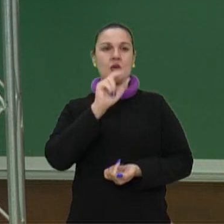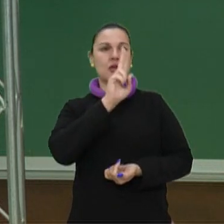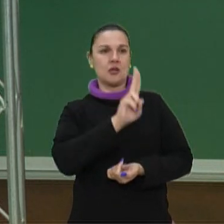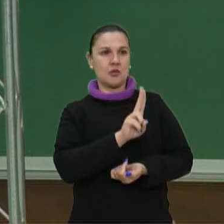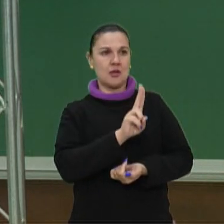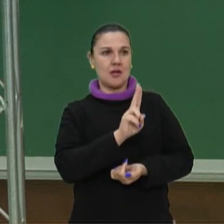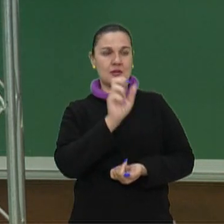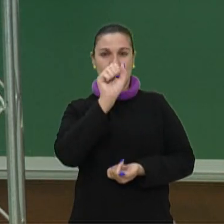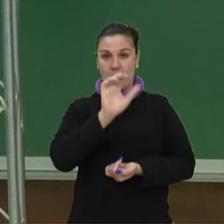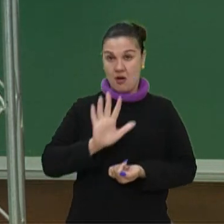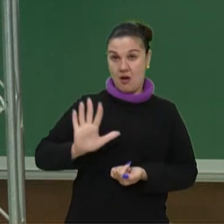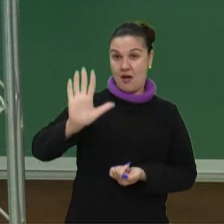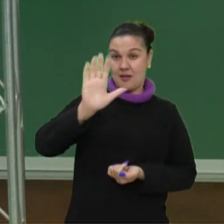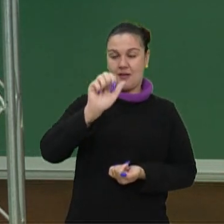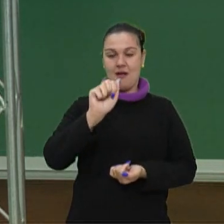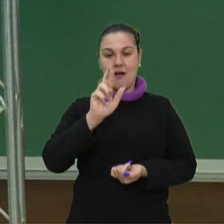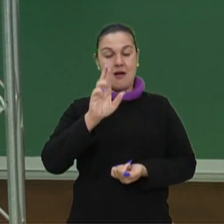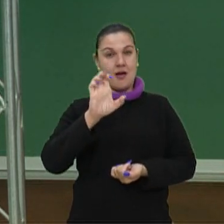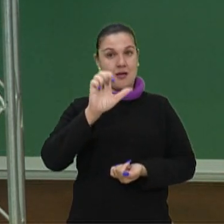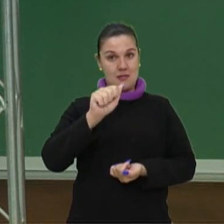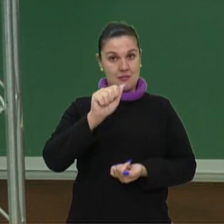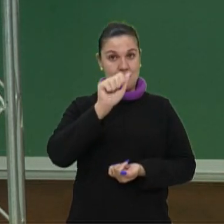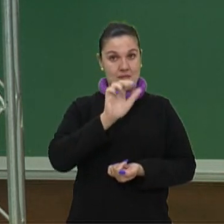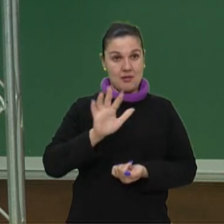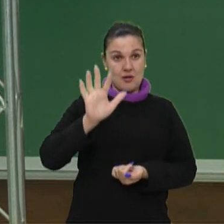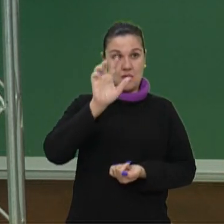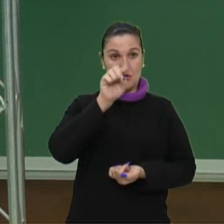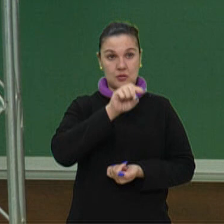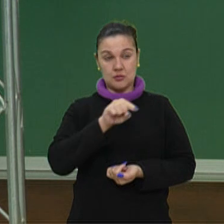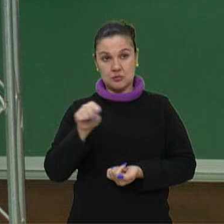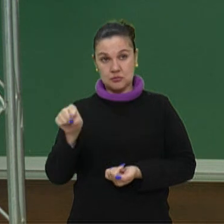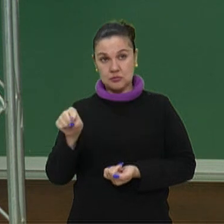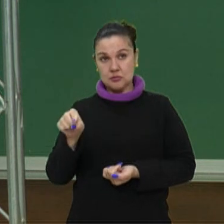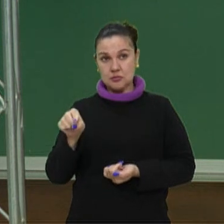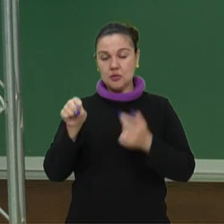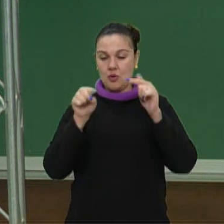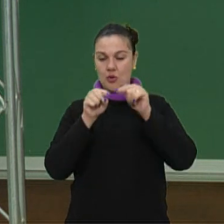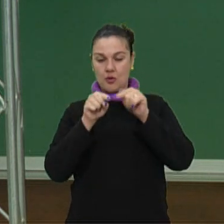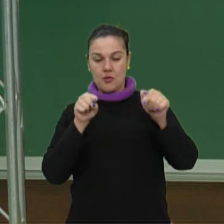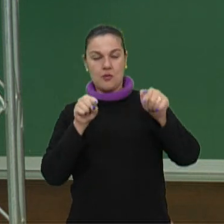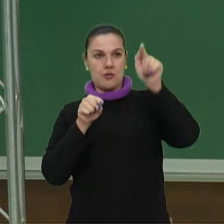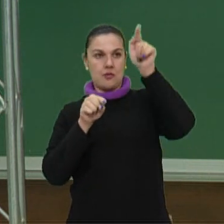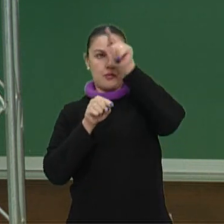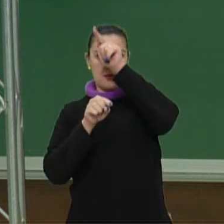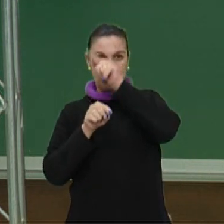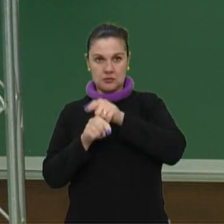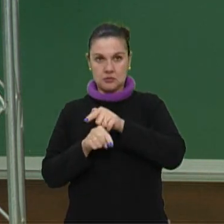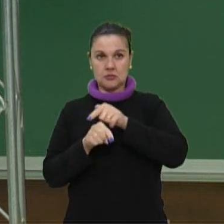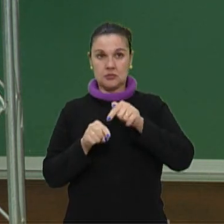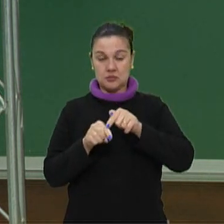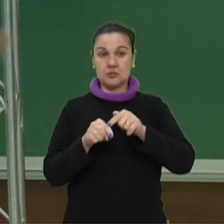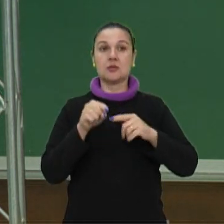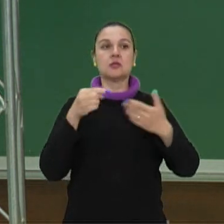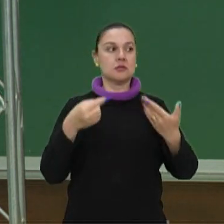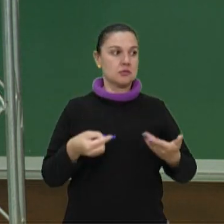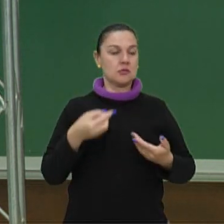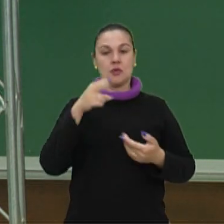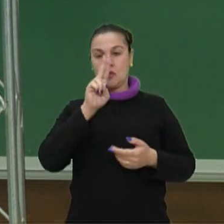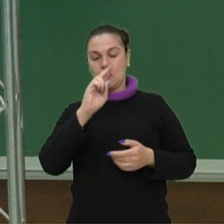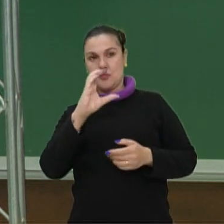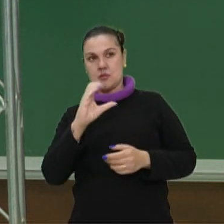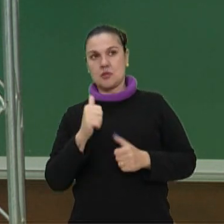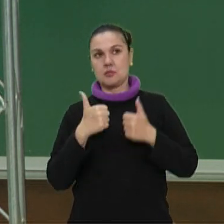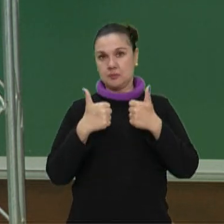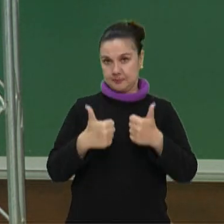significa unidades de área. Tá? E aqui o perímetro, como foi a medida, a soma de comprimentos, né, continua sendo o